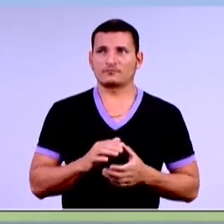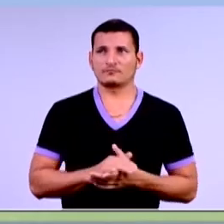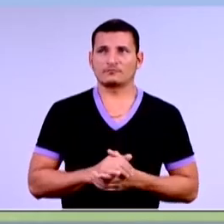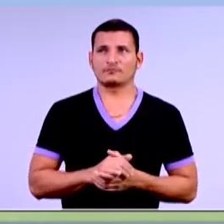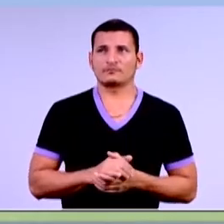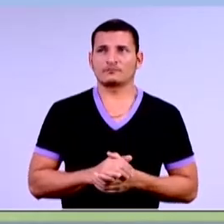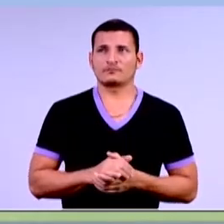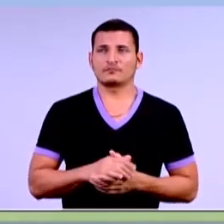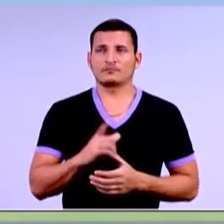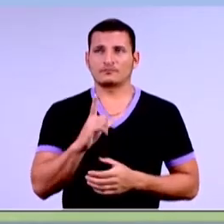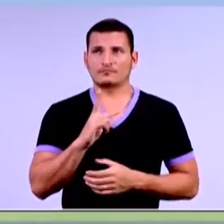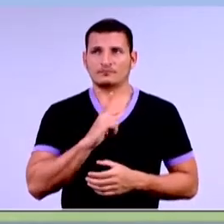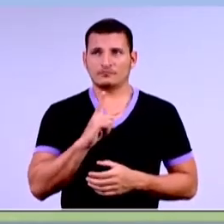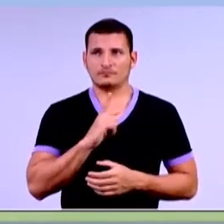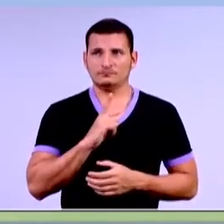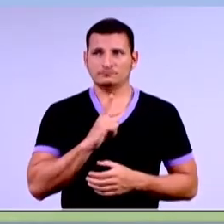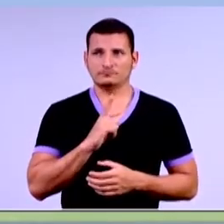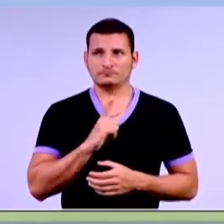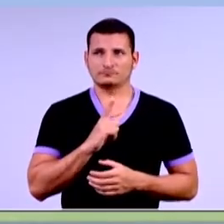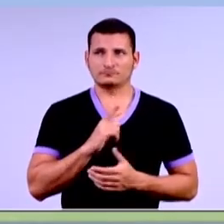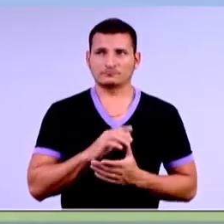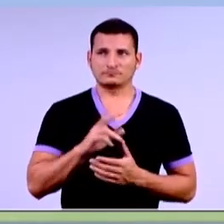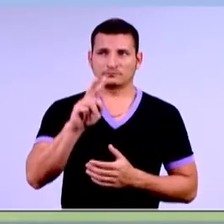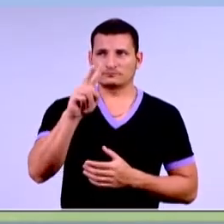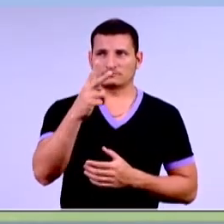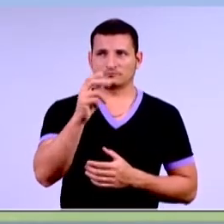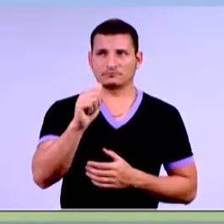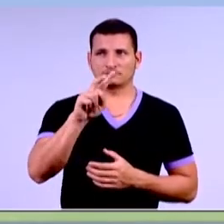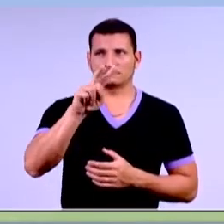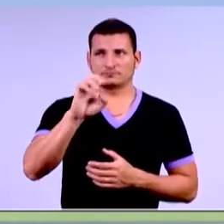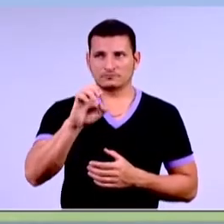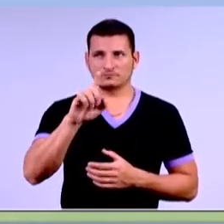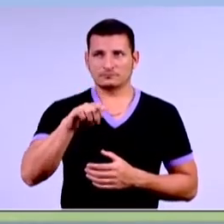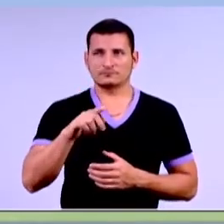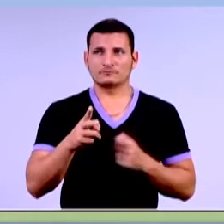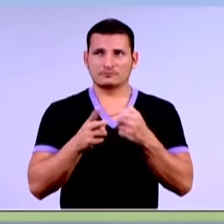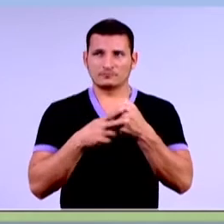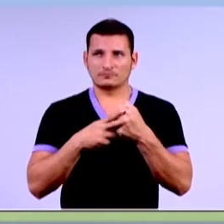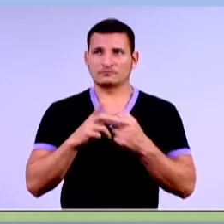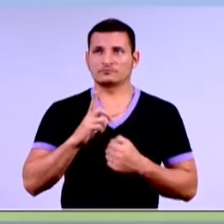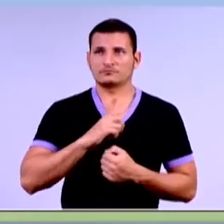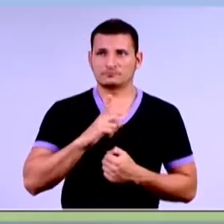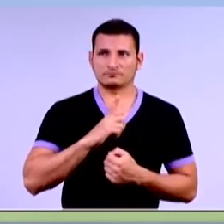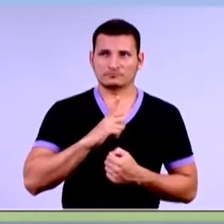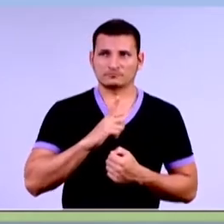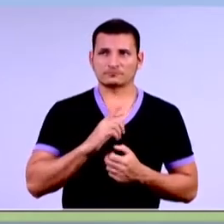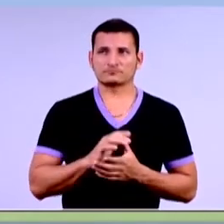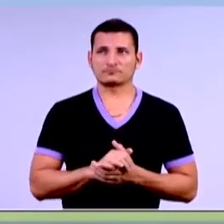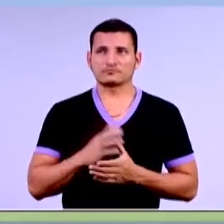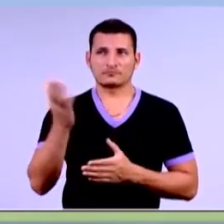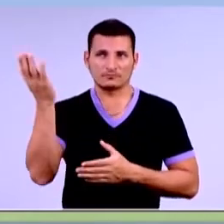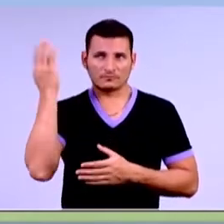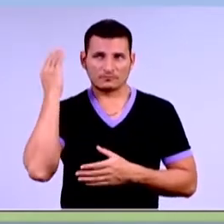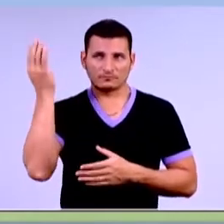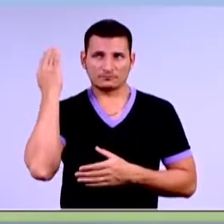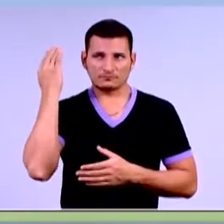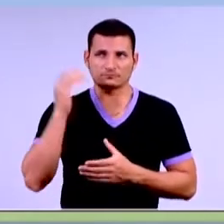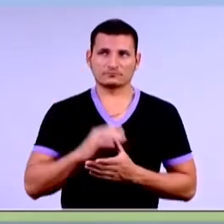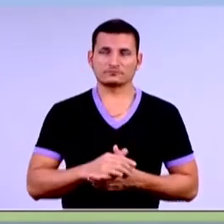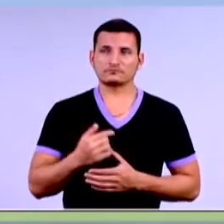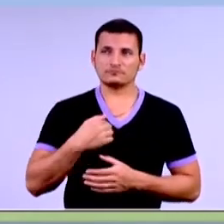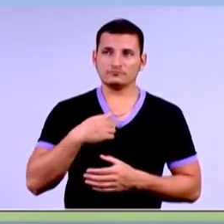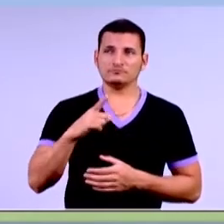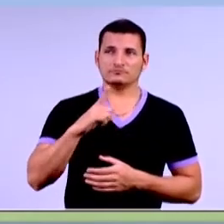ter um conjugado no passado então aí já di venezia eu tive um